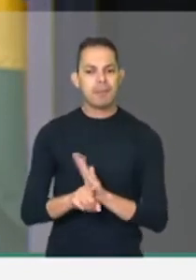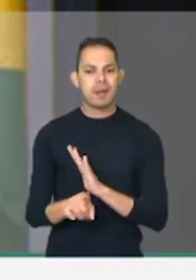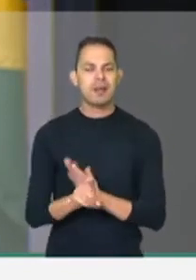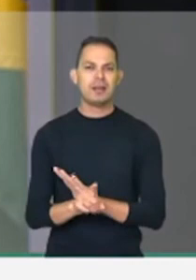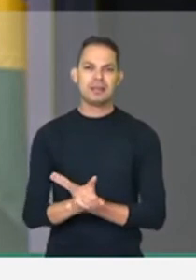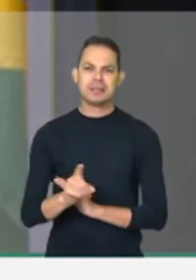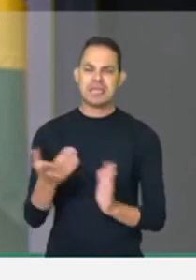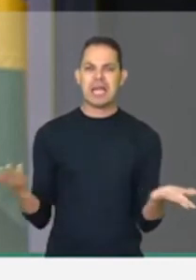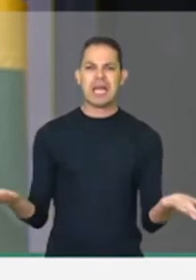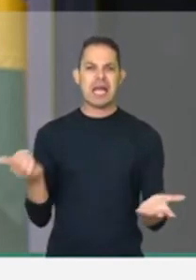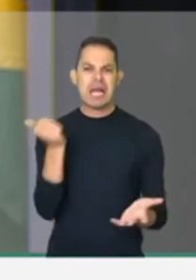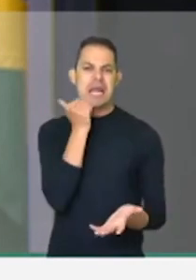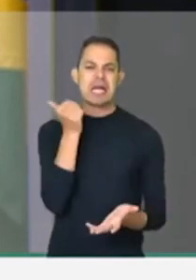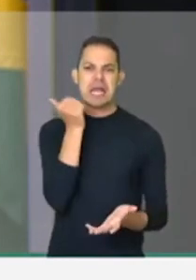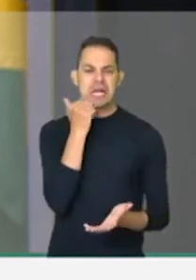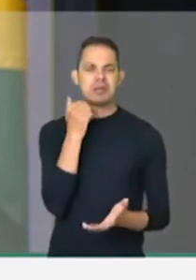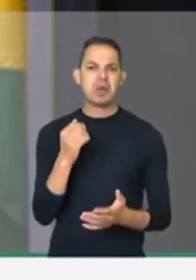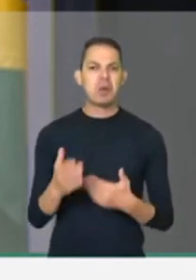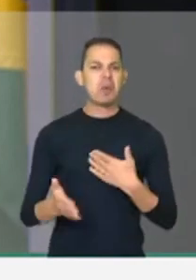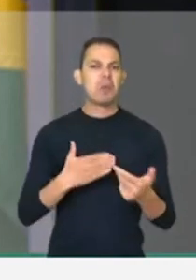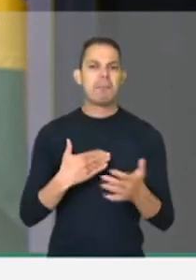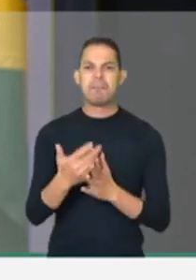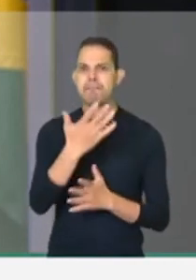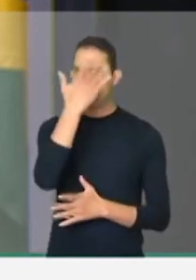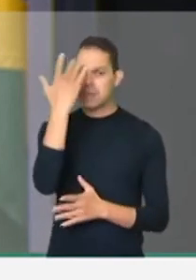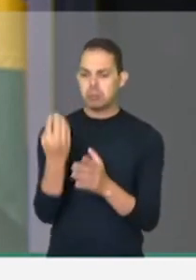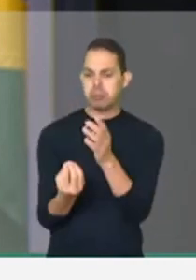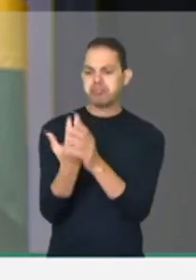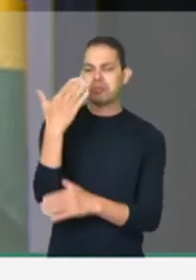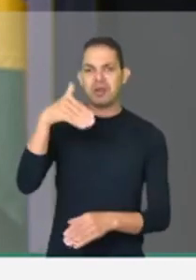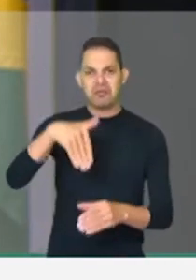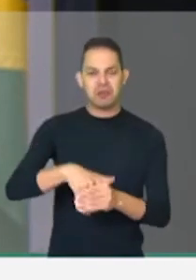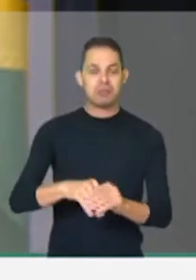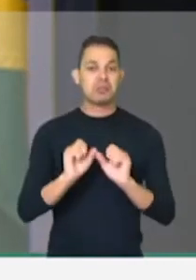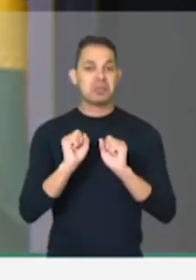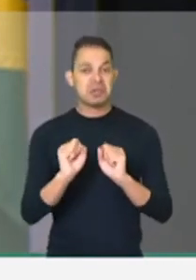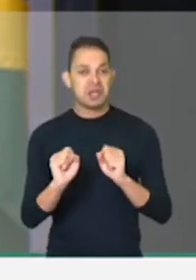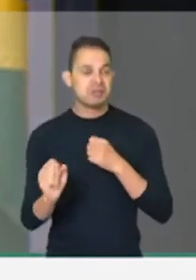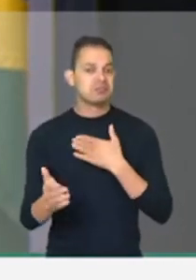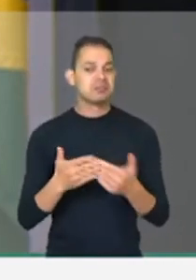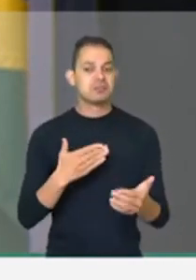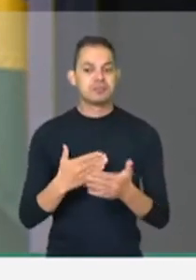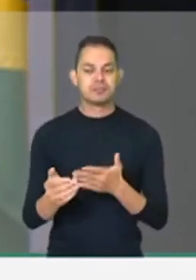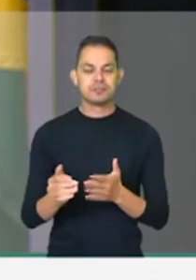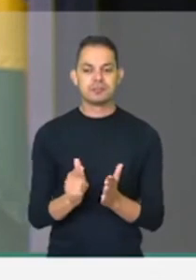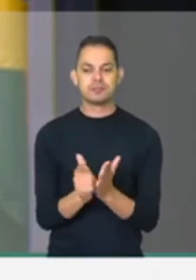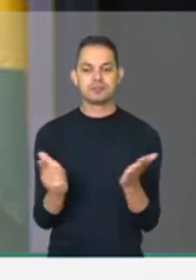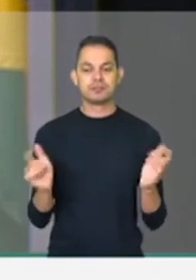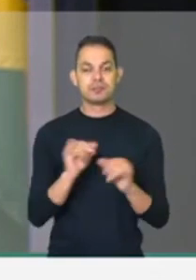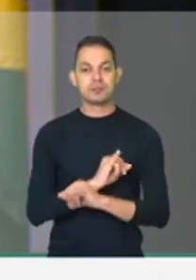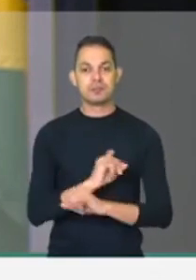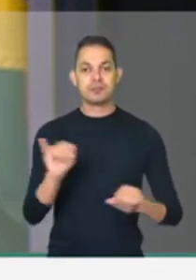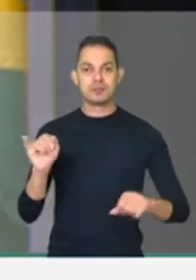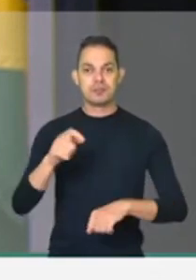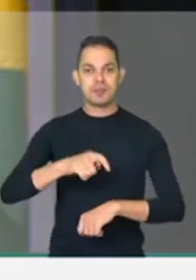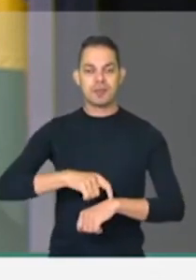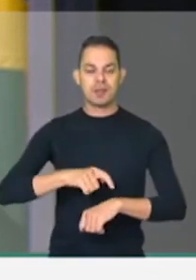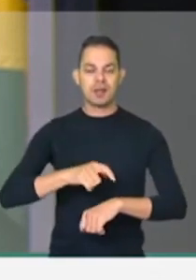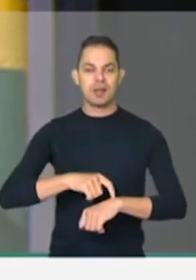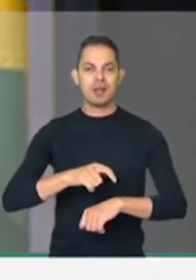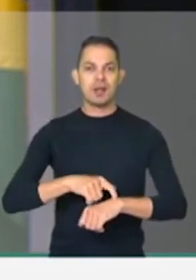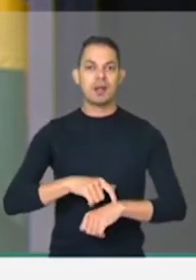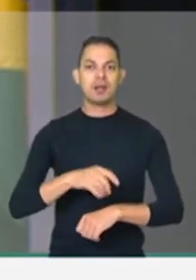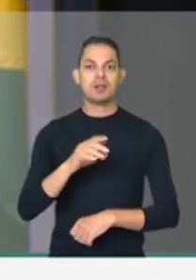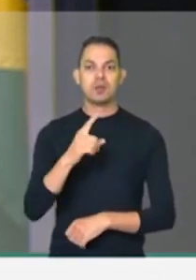parte de Faria qualquer um poderia fazer a votação mesmo se não fosse de Niterói poderia ser de outras cidades